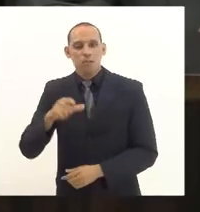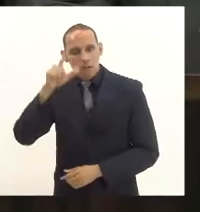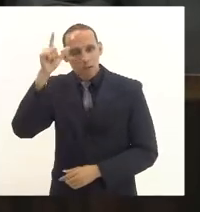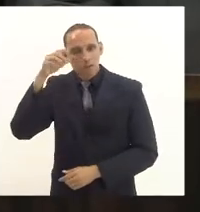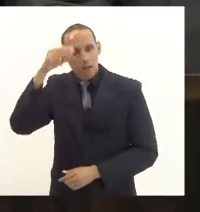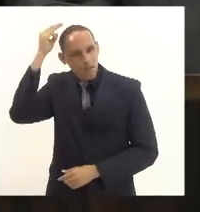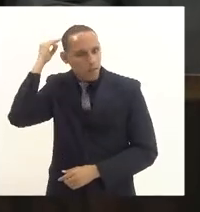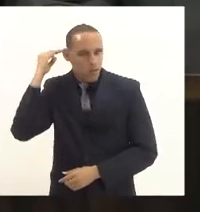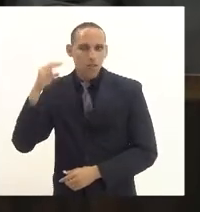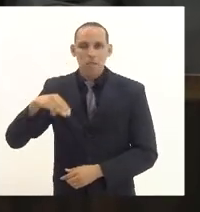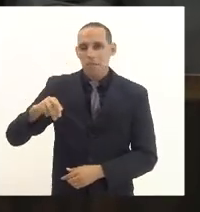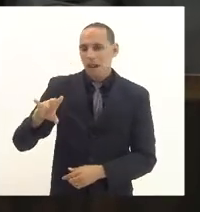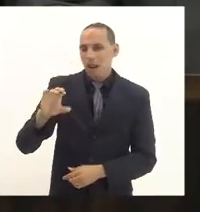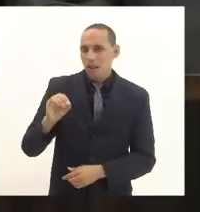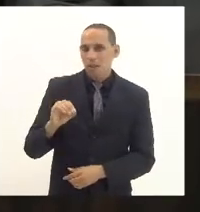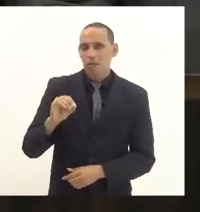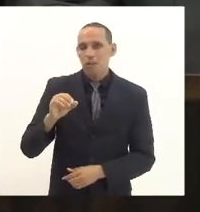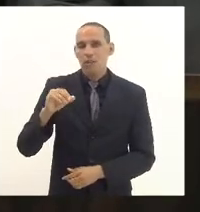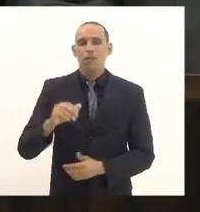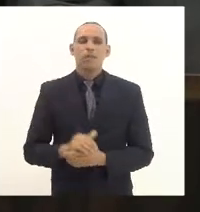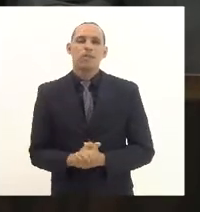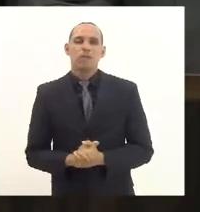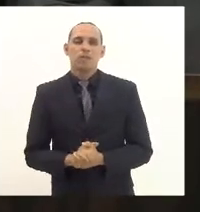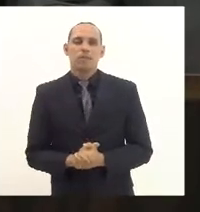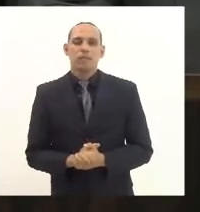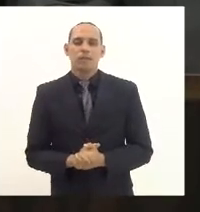Márcio Canella, Carlos Macedo e Márcio Canella.